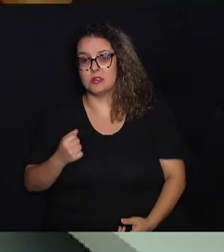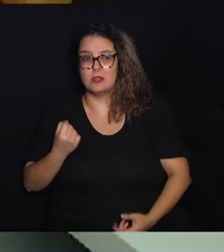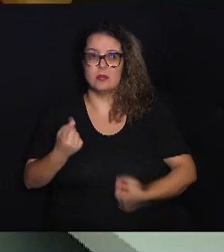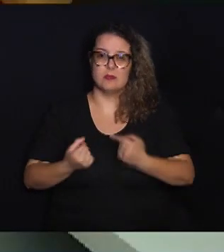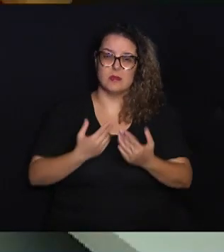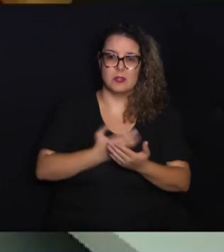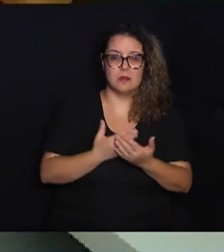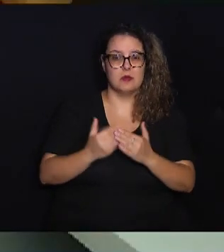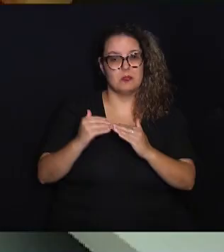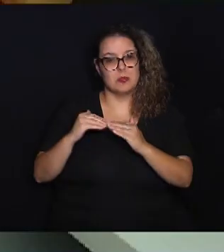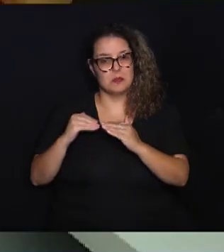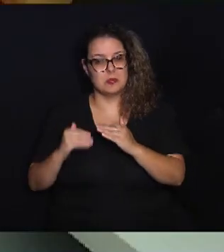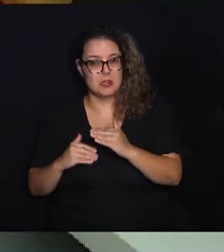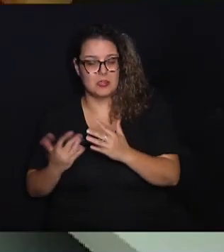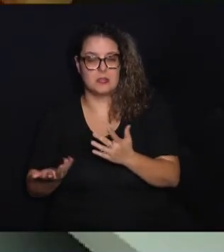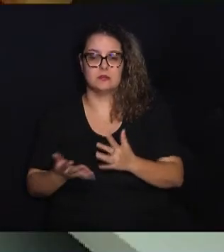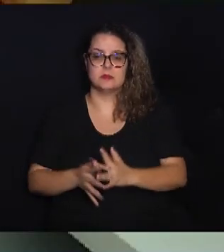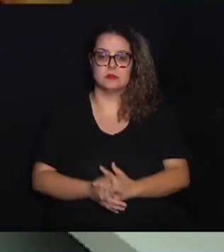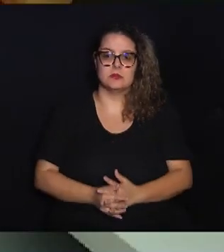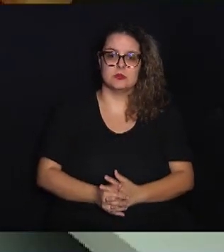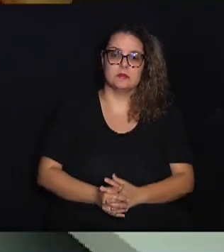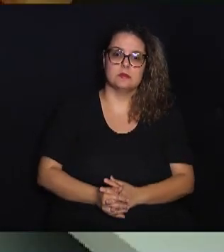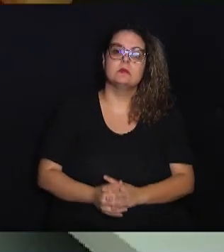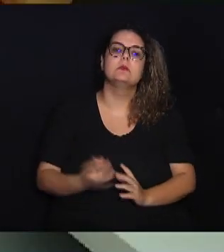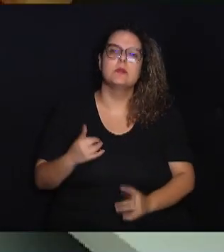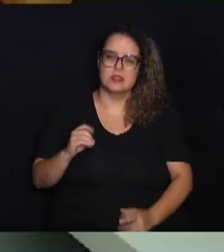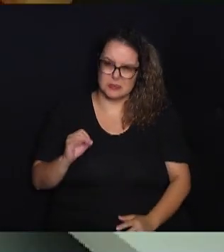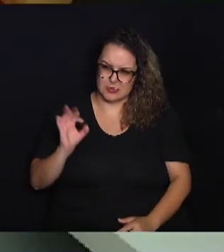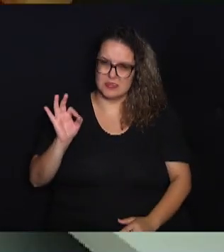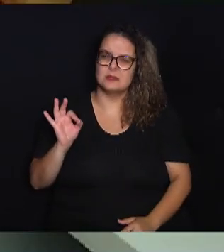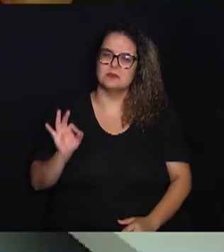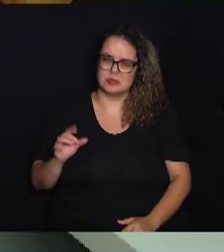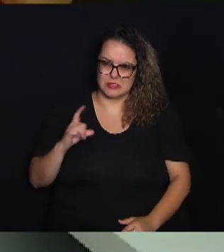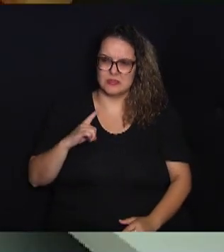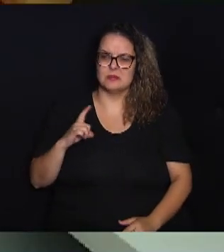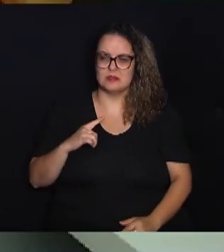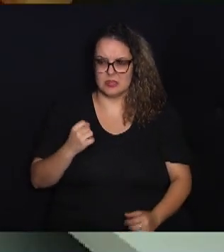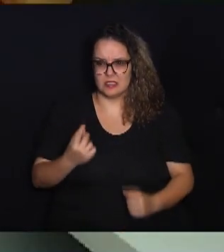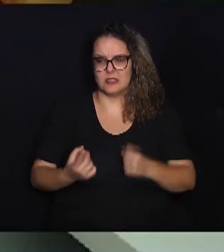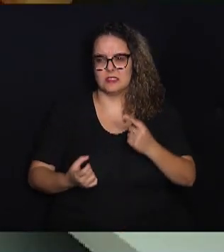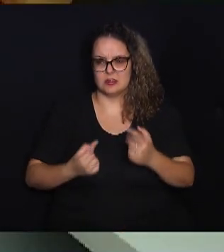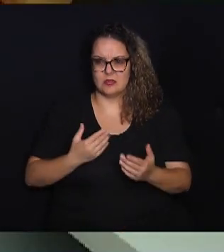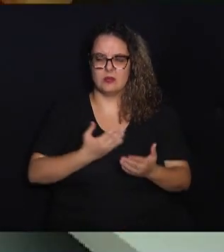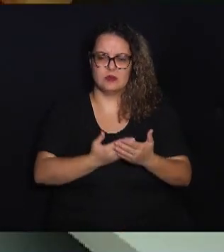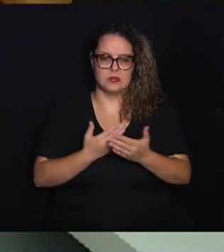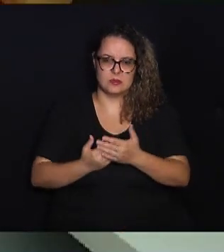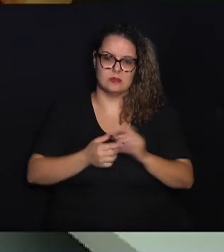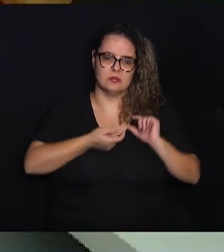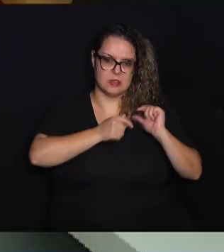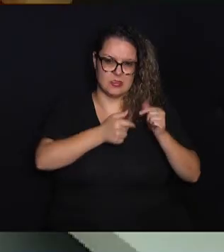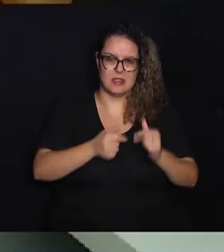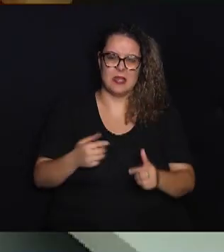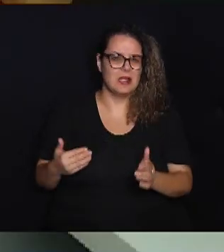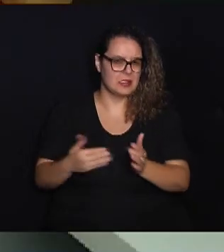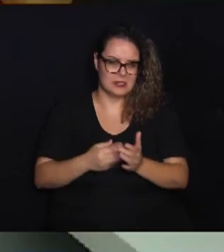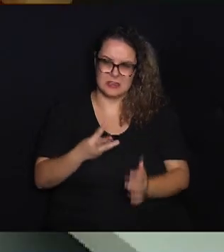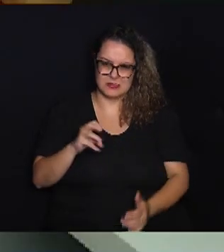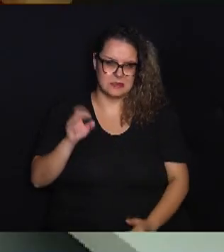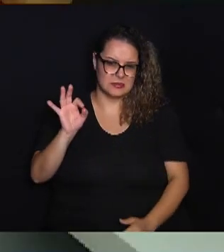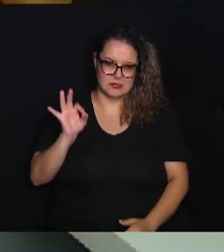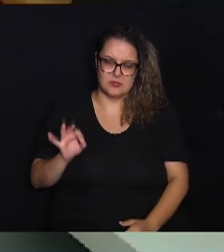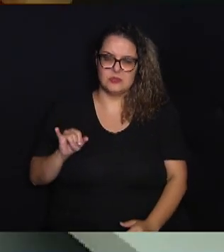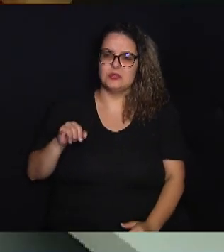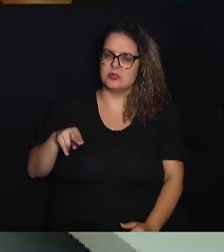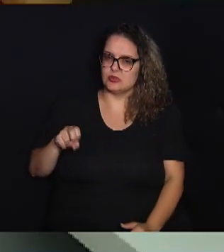para menos, mas pelo menos 10%, né, em alguns estudos mais conservadores, até 30% de